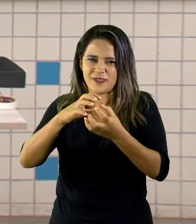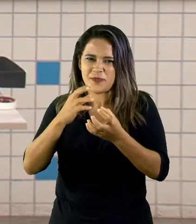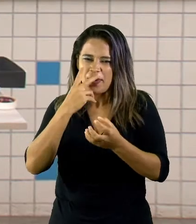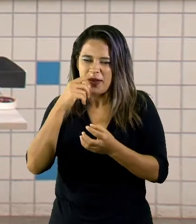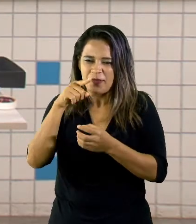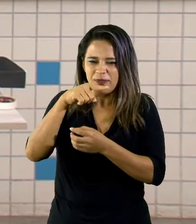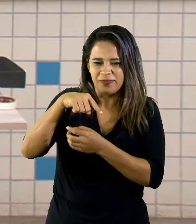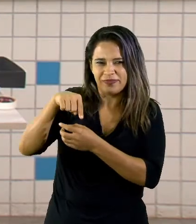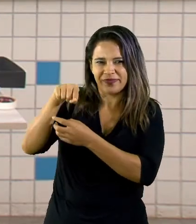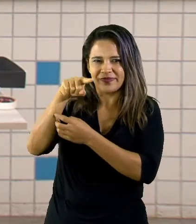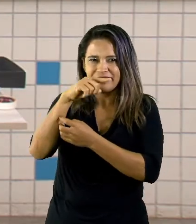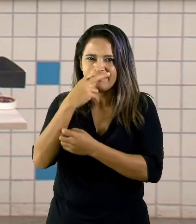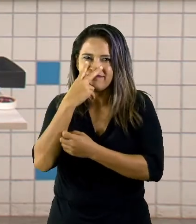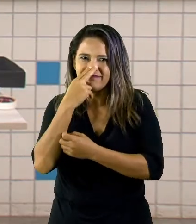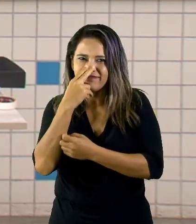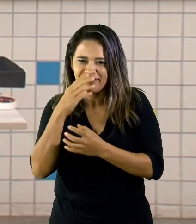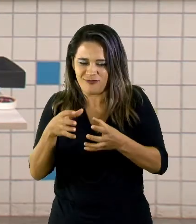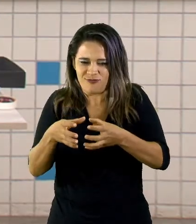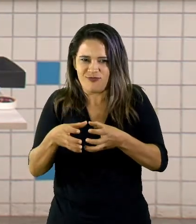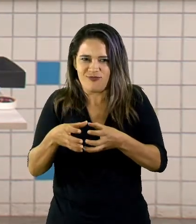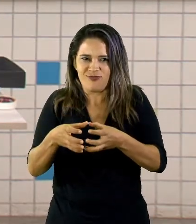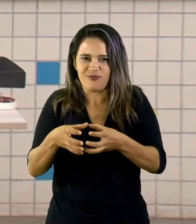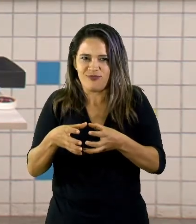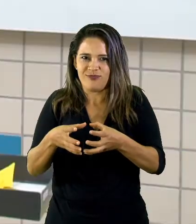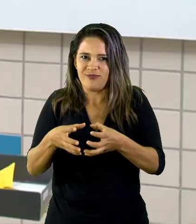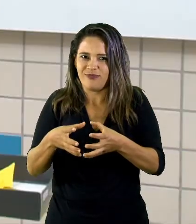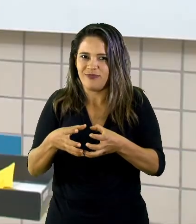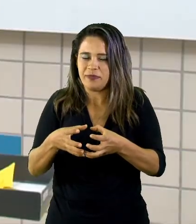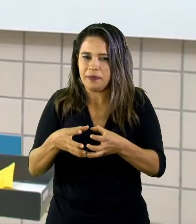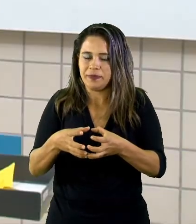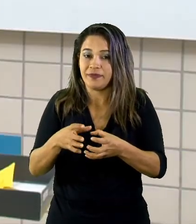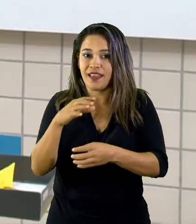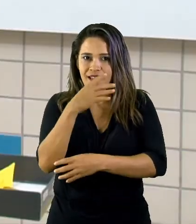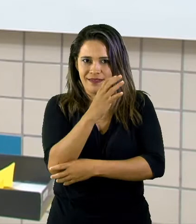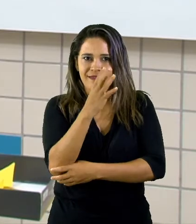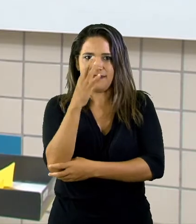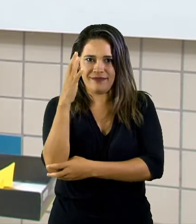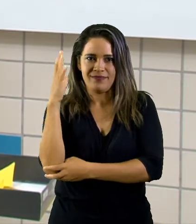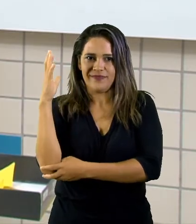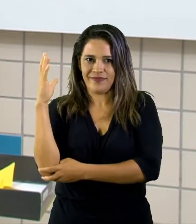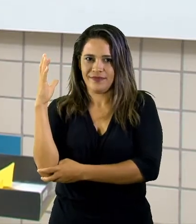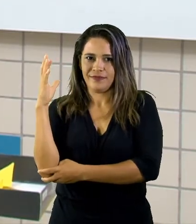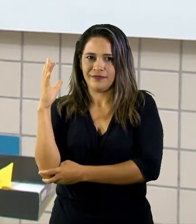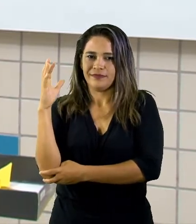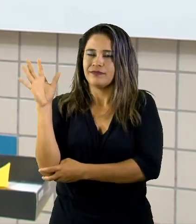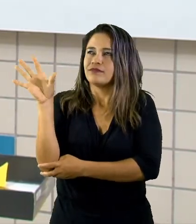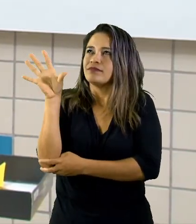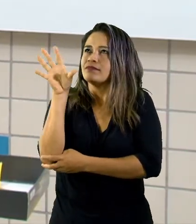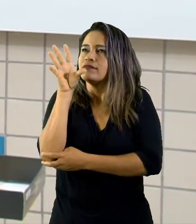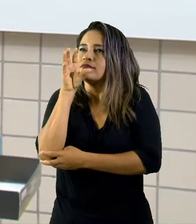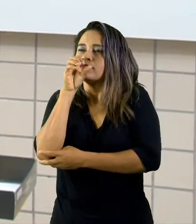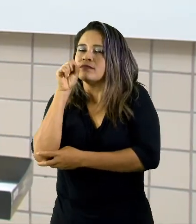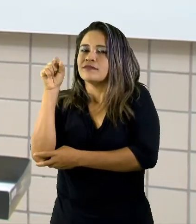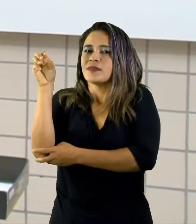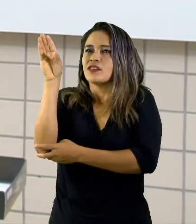esfera? Parece uma bola? As árvores purificam o nosso ar,